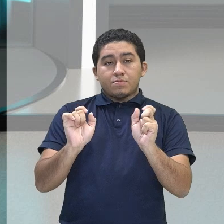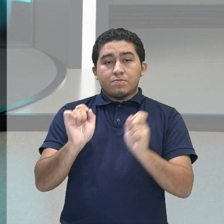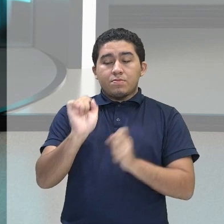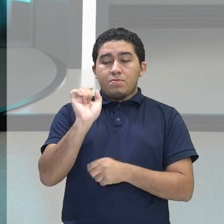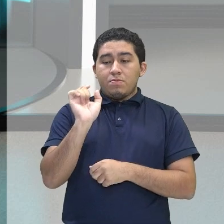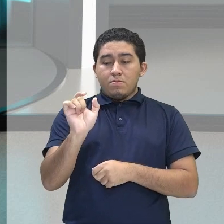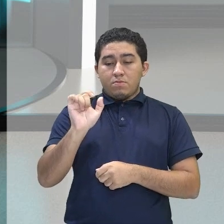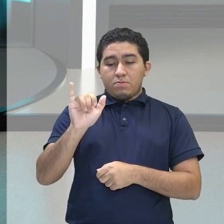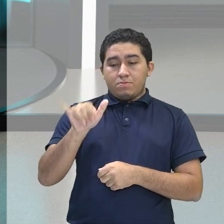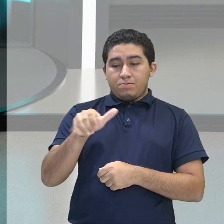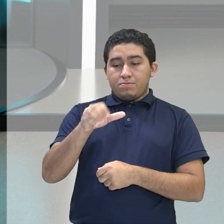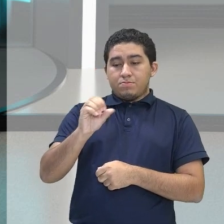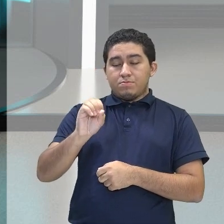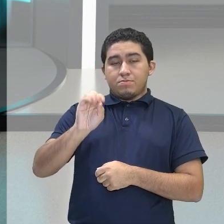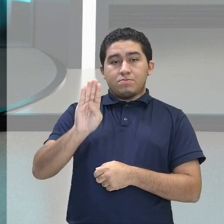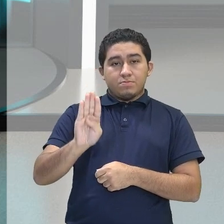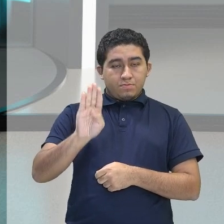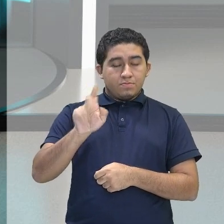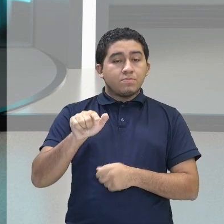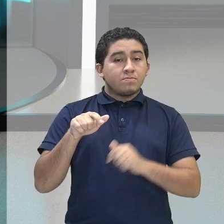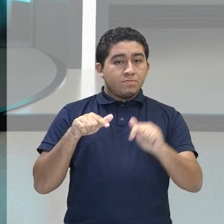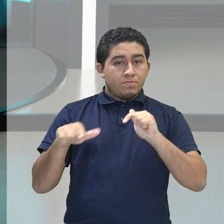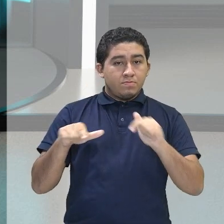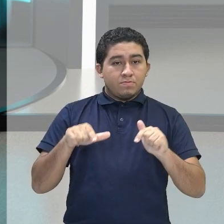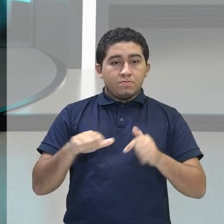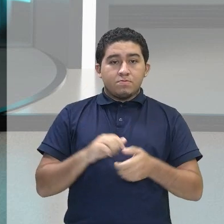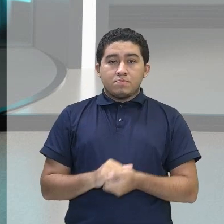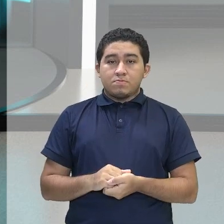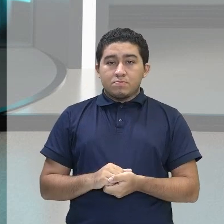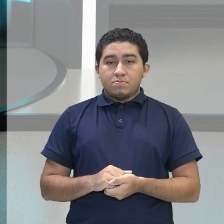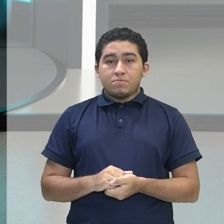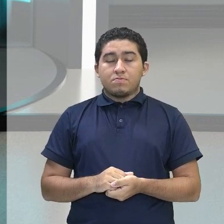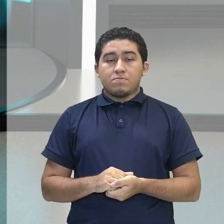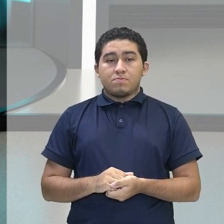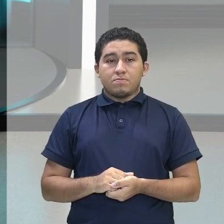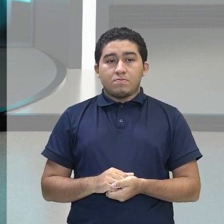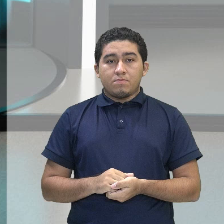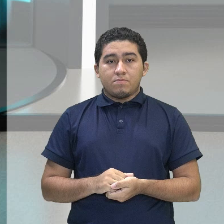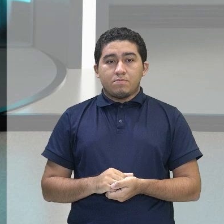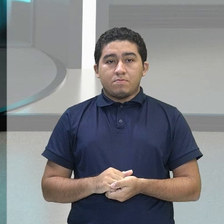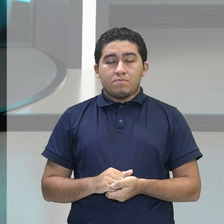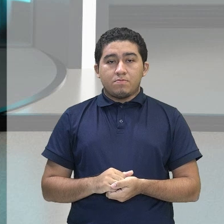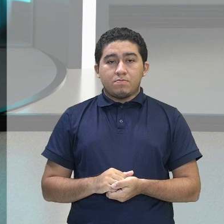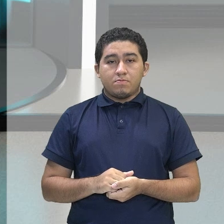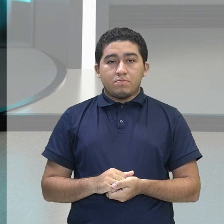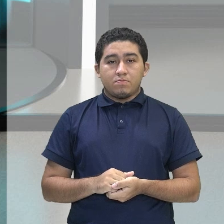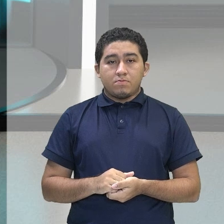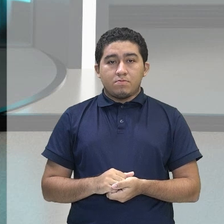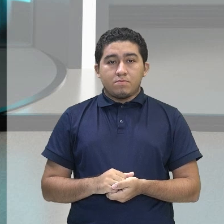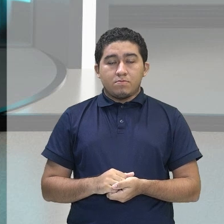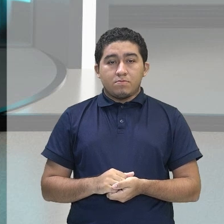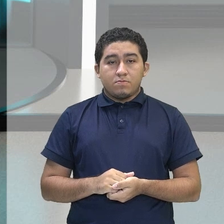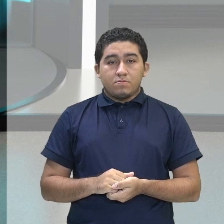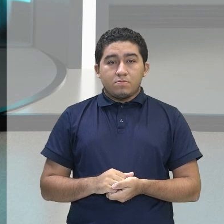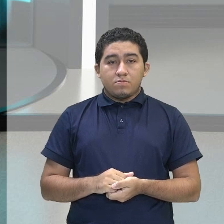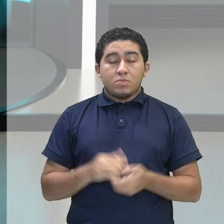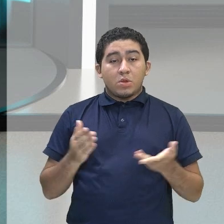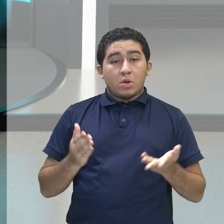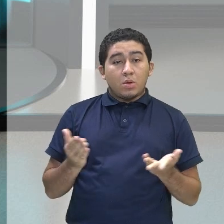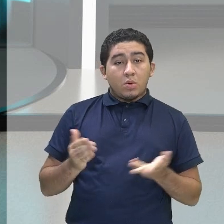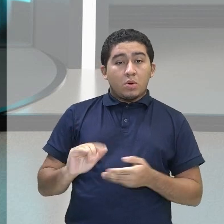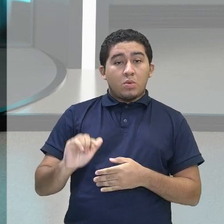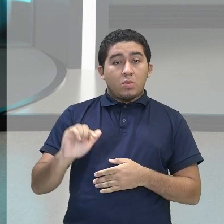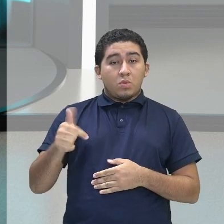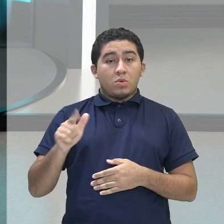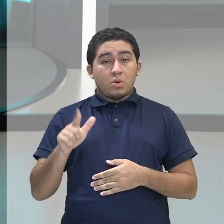Trabalhos, certo? E ali aparece com a listinha. Vamos ver o próximo. O próximo agora são as palavras-chave, né?